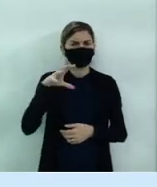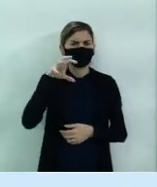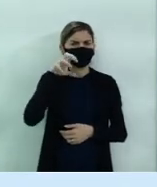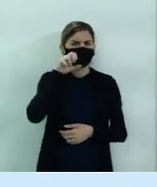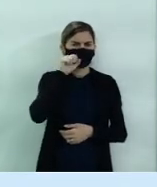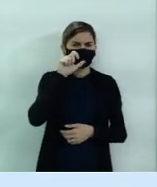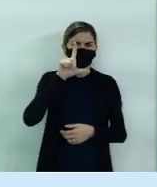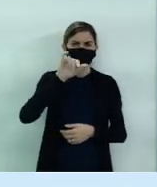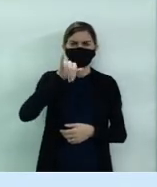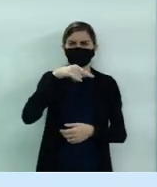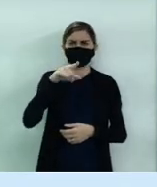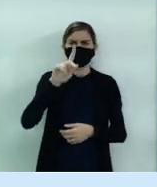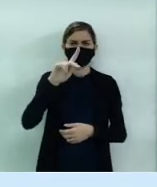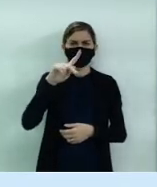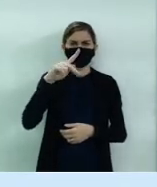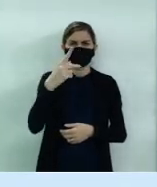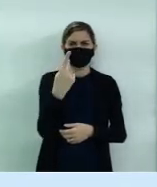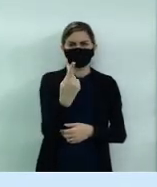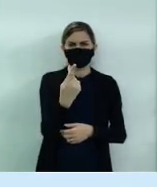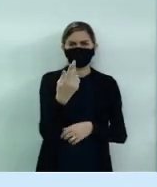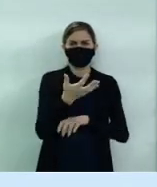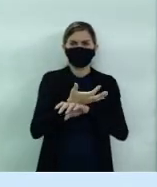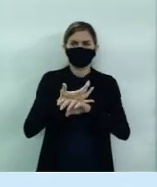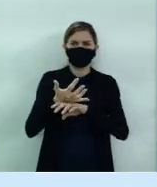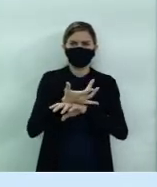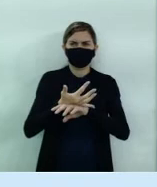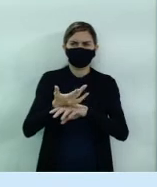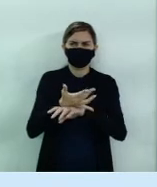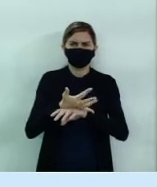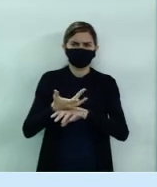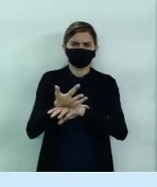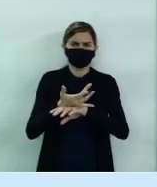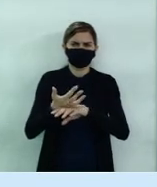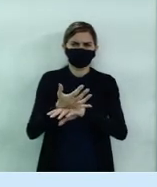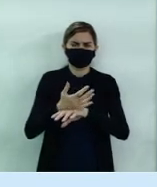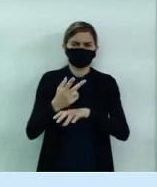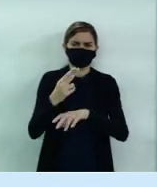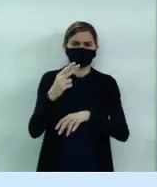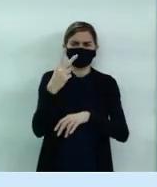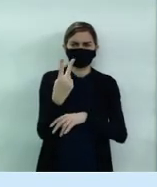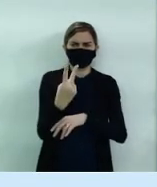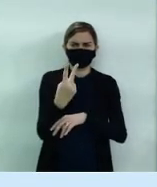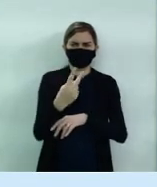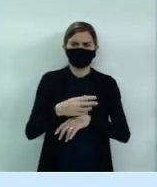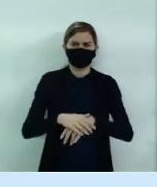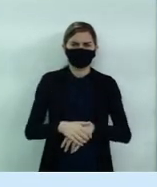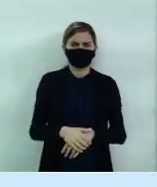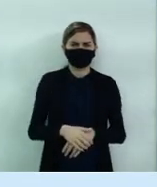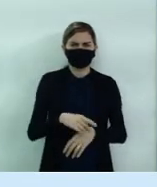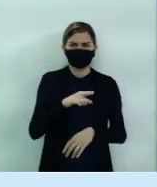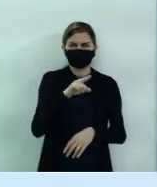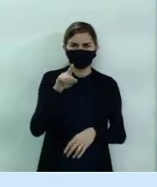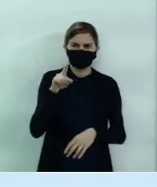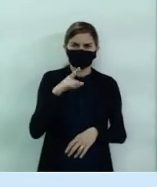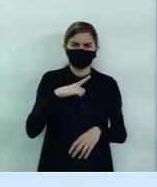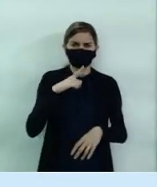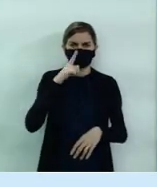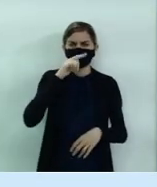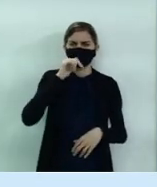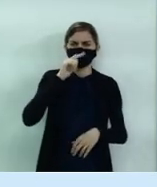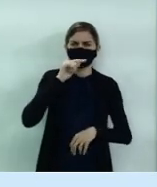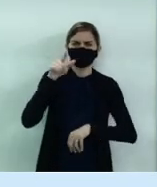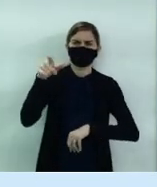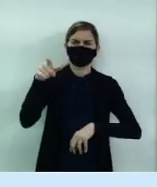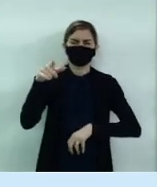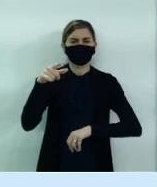de limão é um pH que é um ácido. Ele é igual a 2, né? Aí aqui eu já tenho a água,